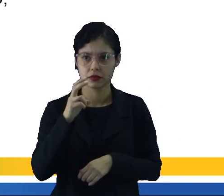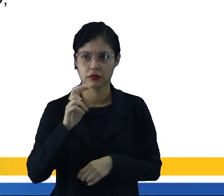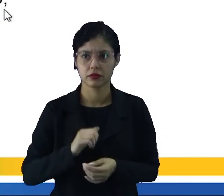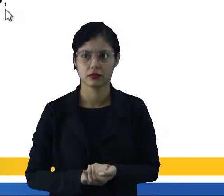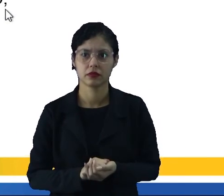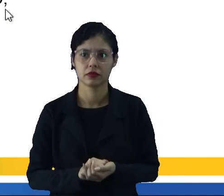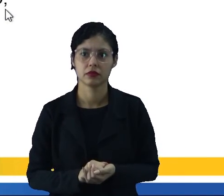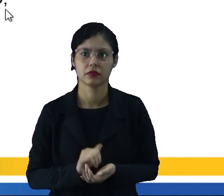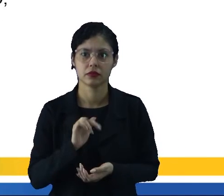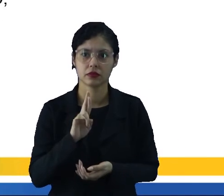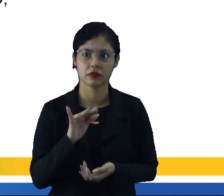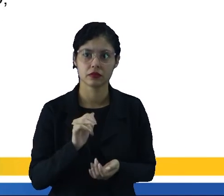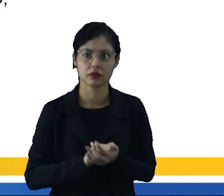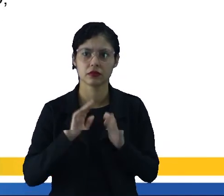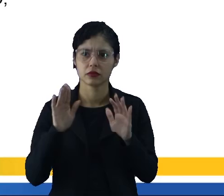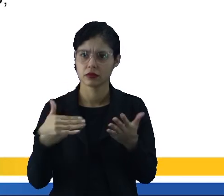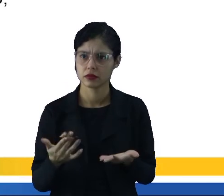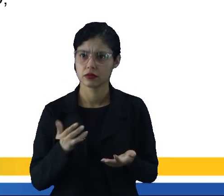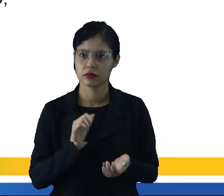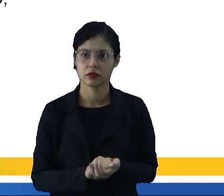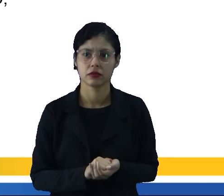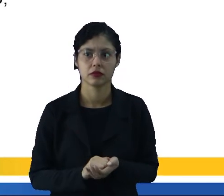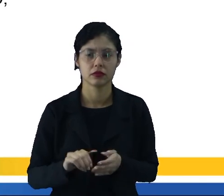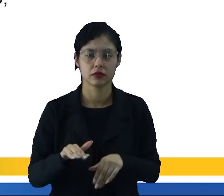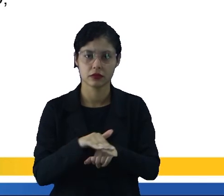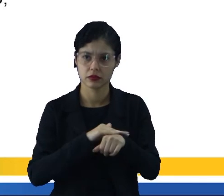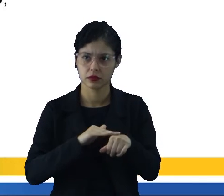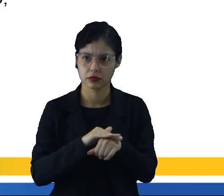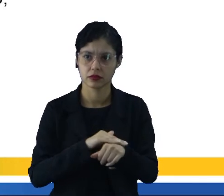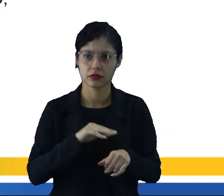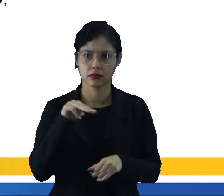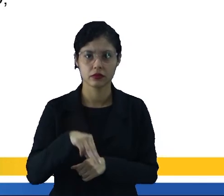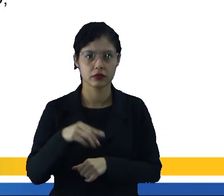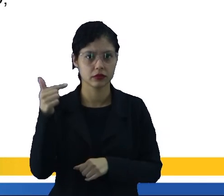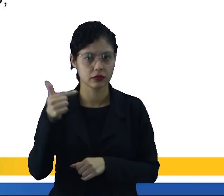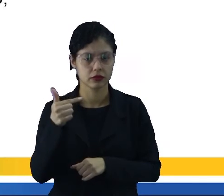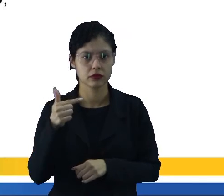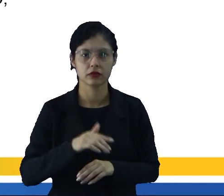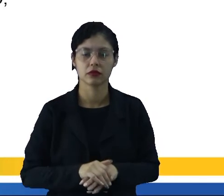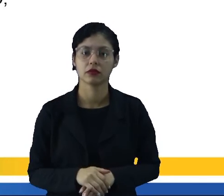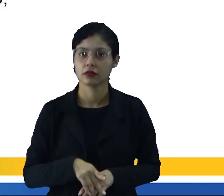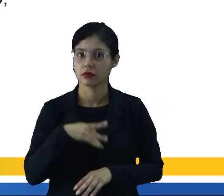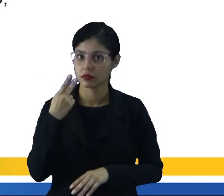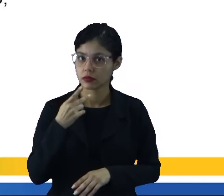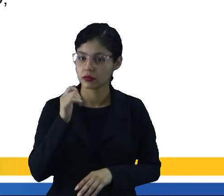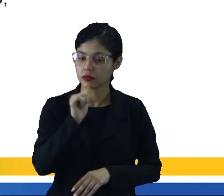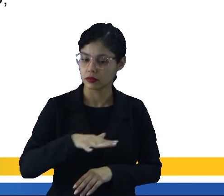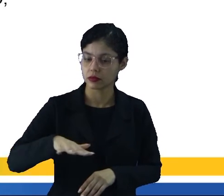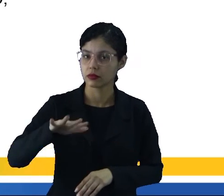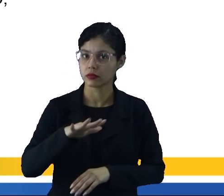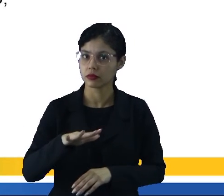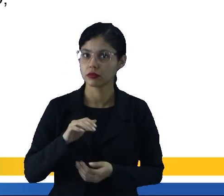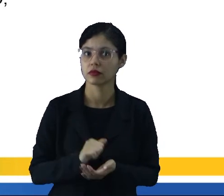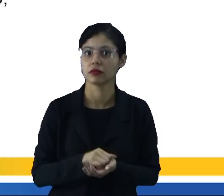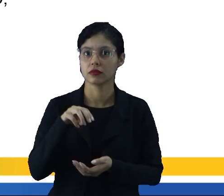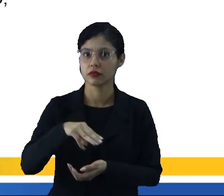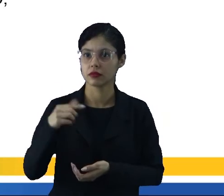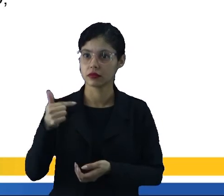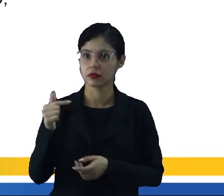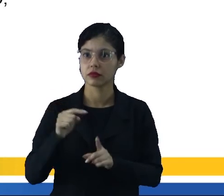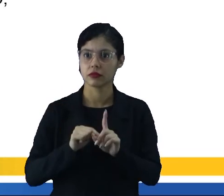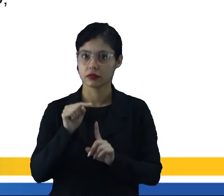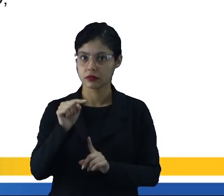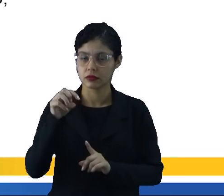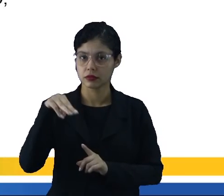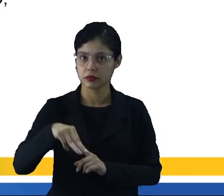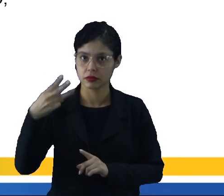e meio de raio qual será a área da sua superfície em metros quadrados falou em área é metro quadrado falou em